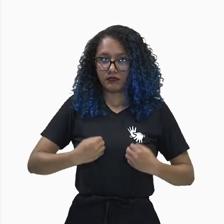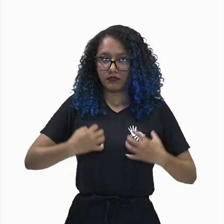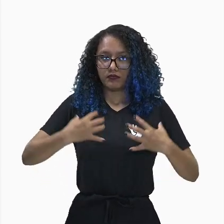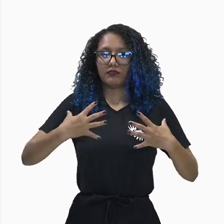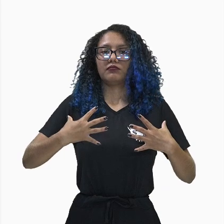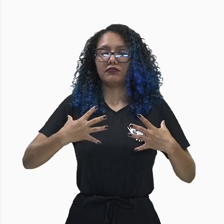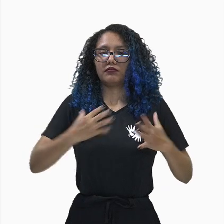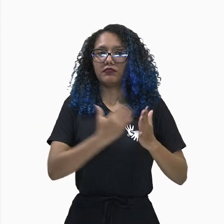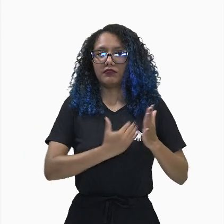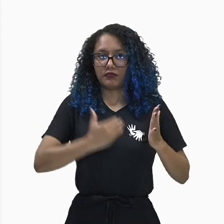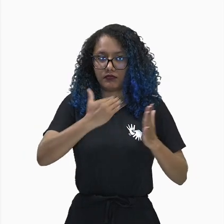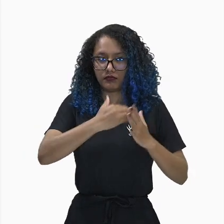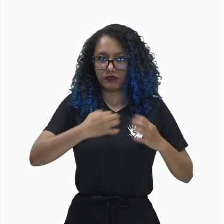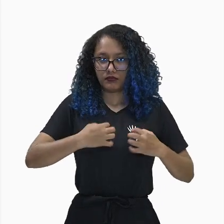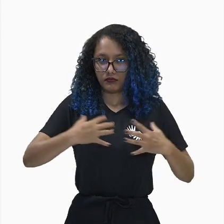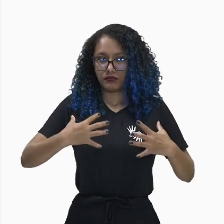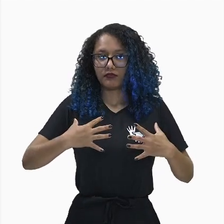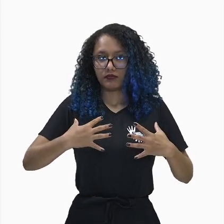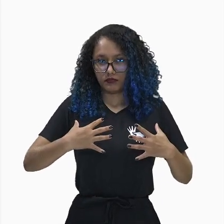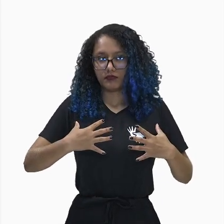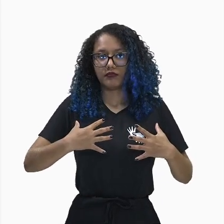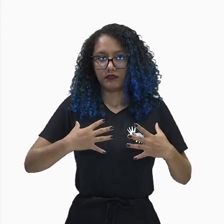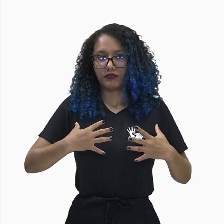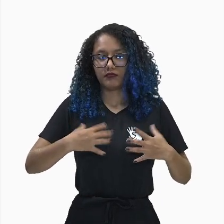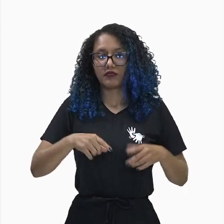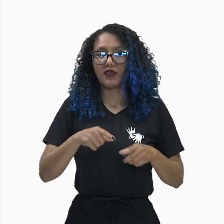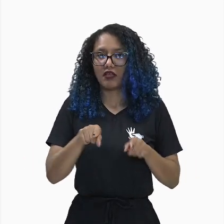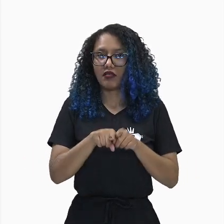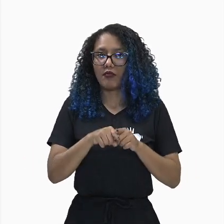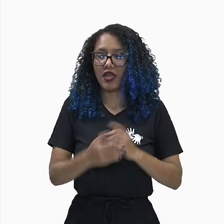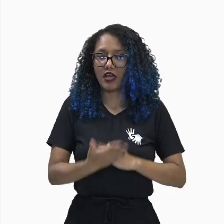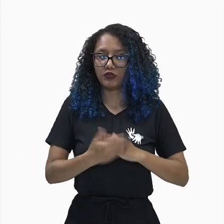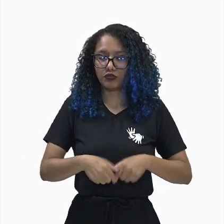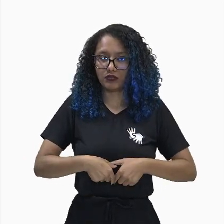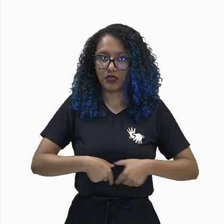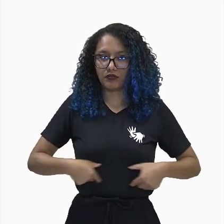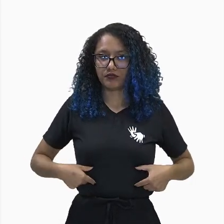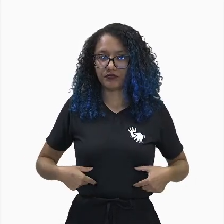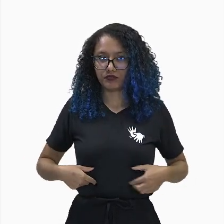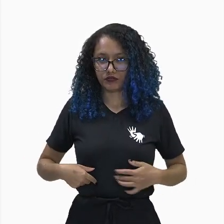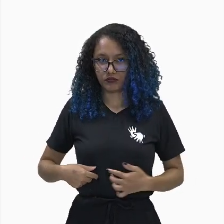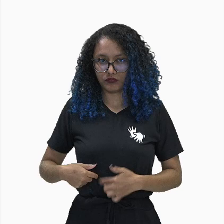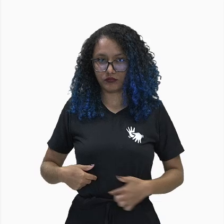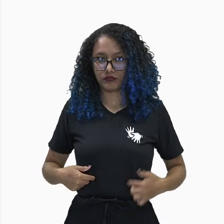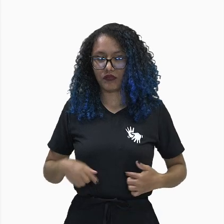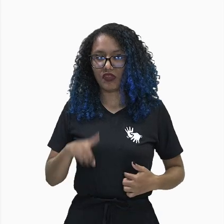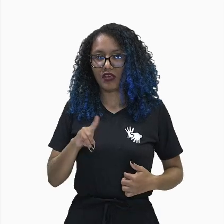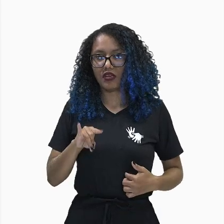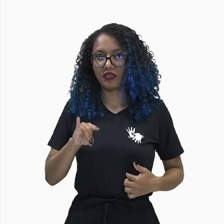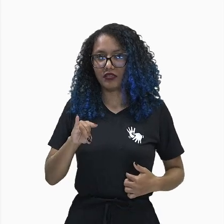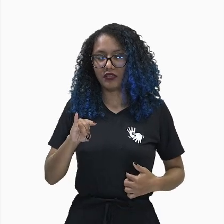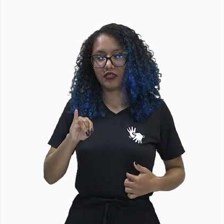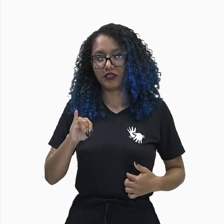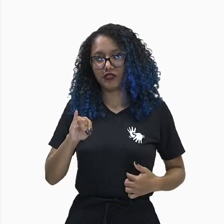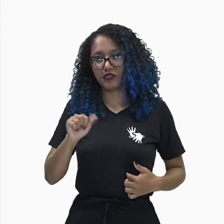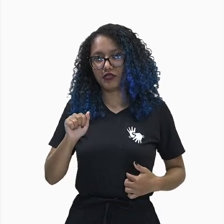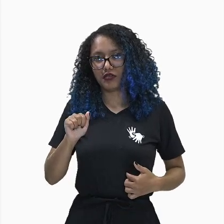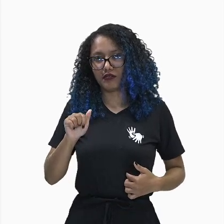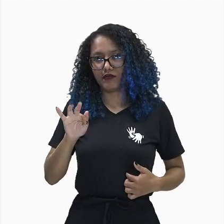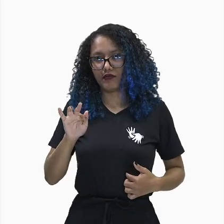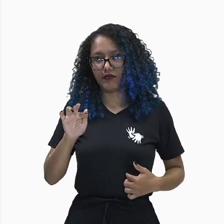processo todo tem a participação do músculo e do diafragma, em que ele vai permitir essa expansão.